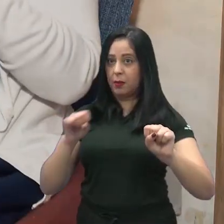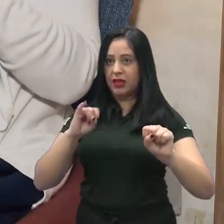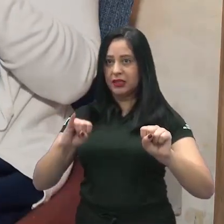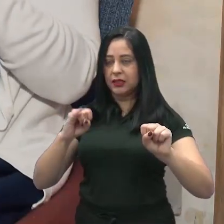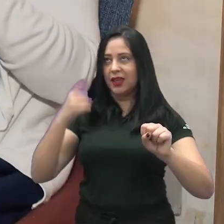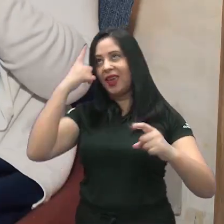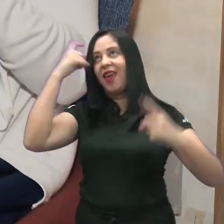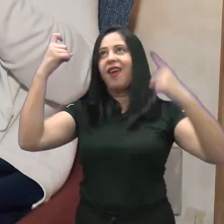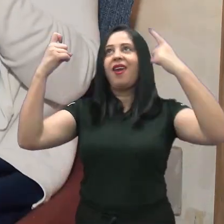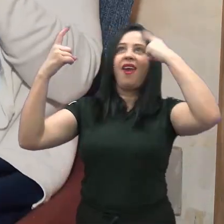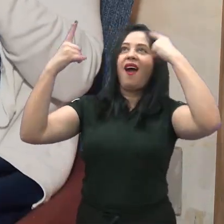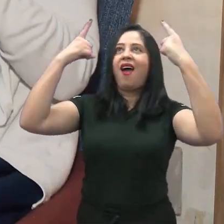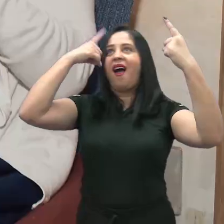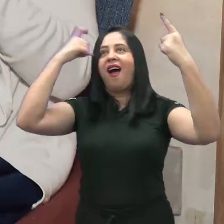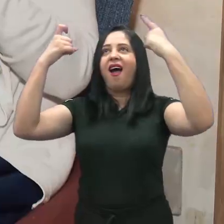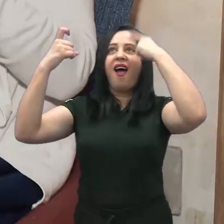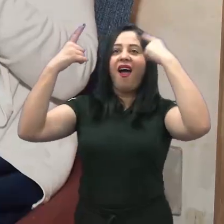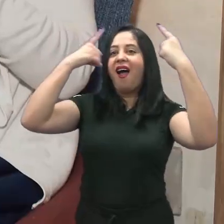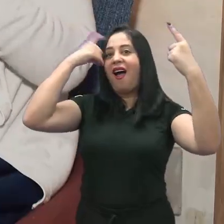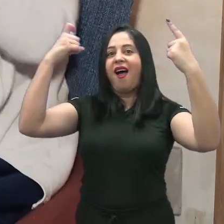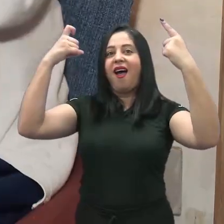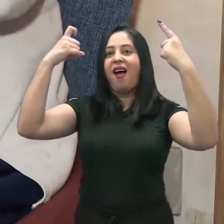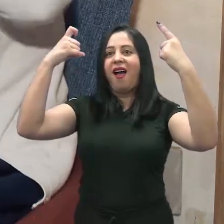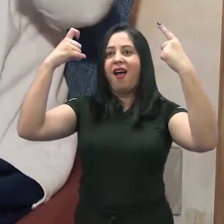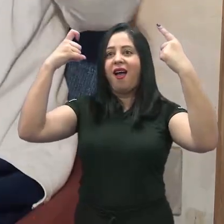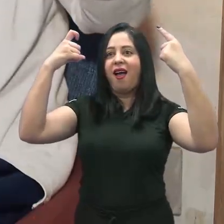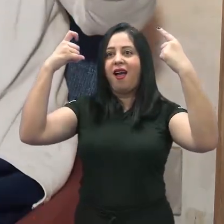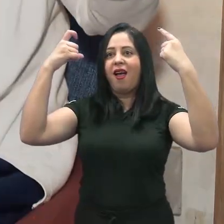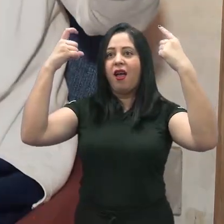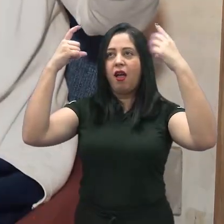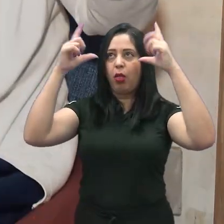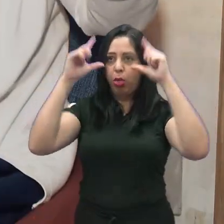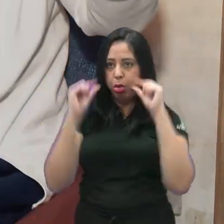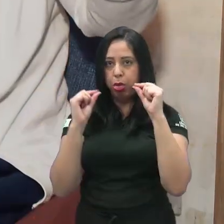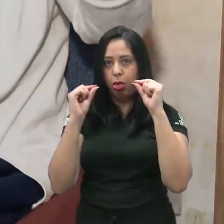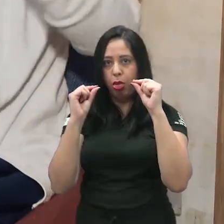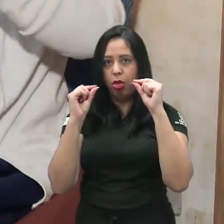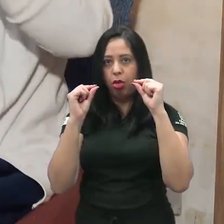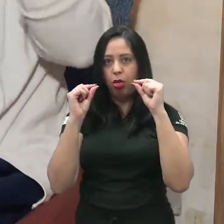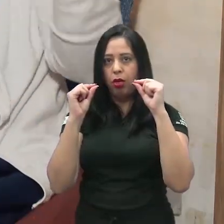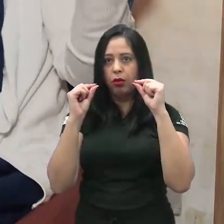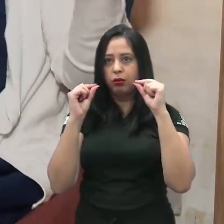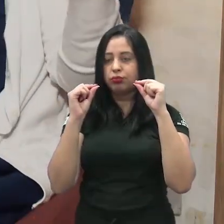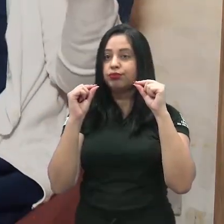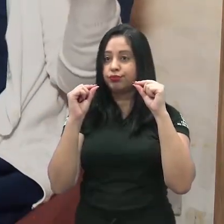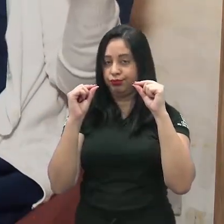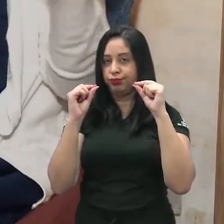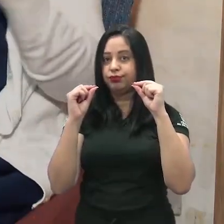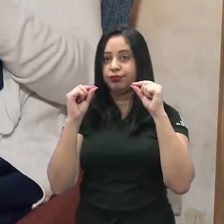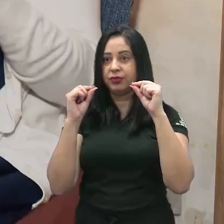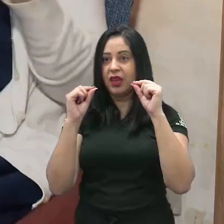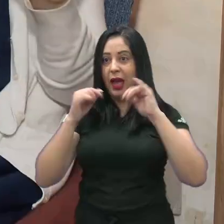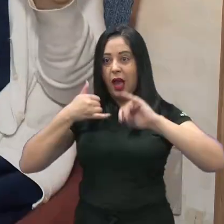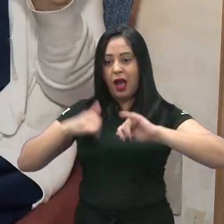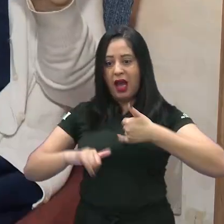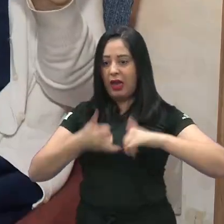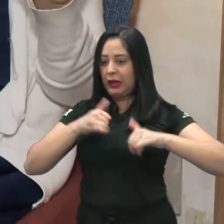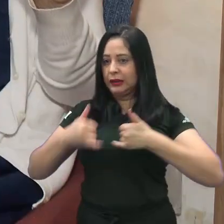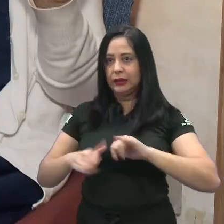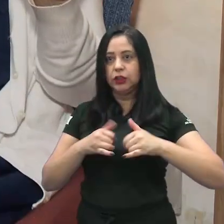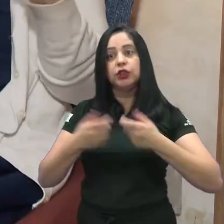criativa para este lado, você vai usar para o outro. É a compensação. Essa energia criativa vai